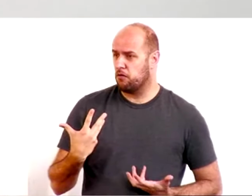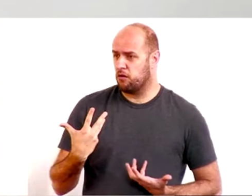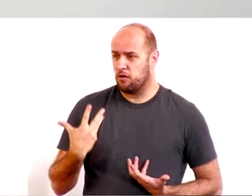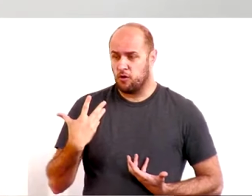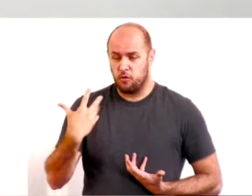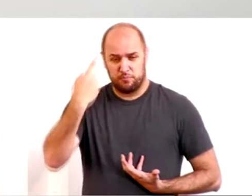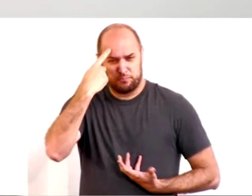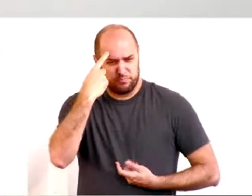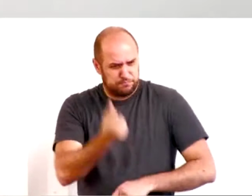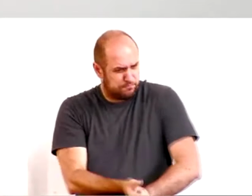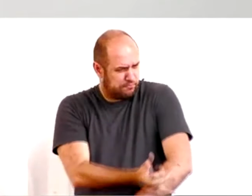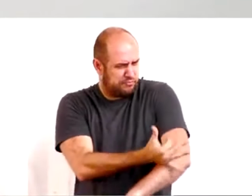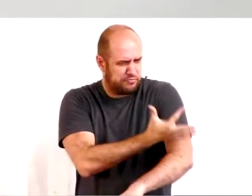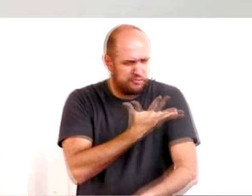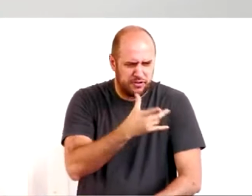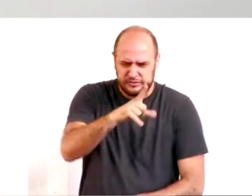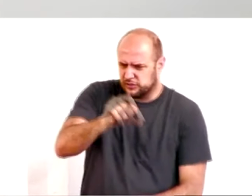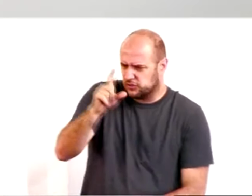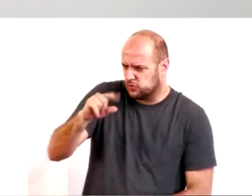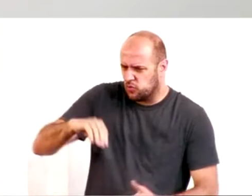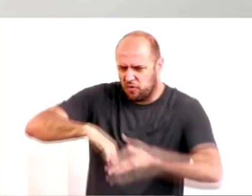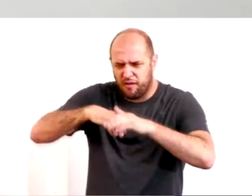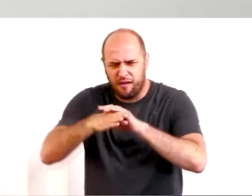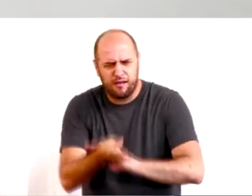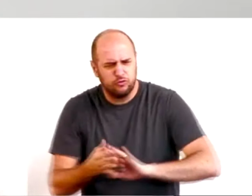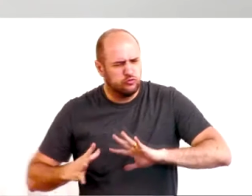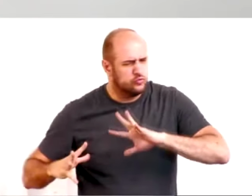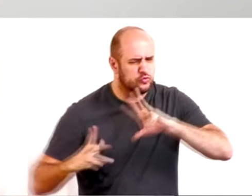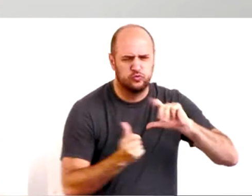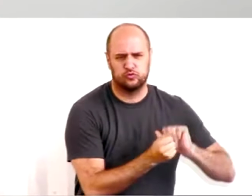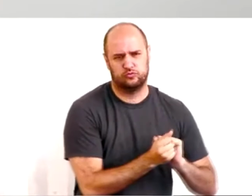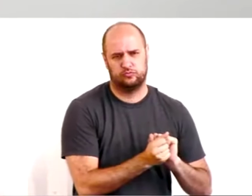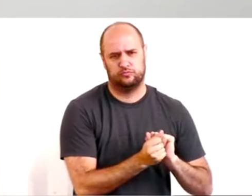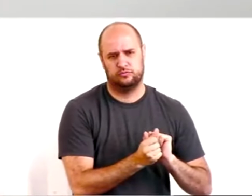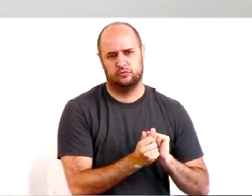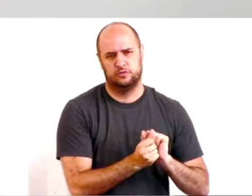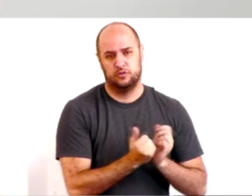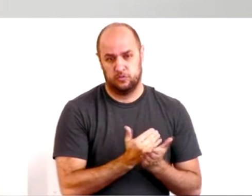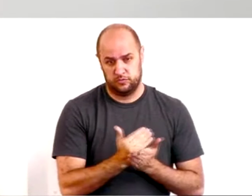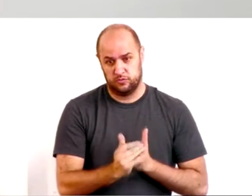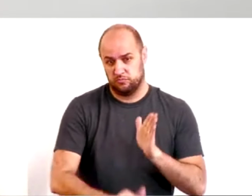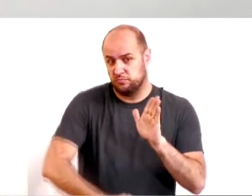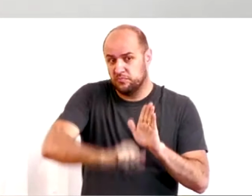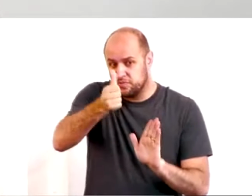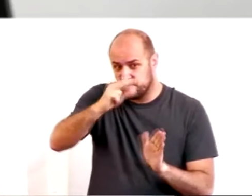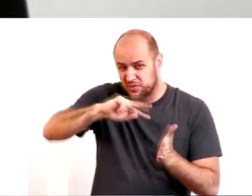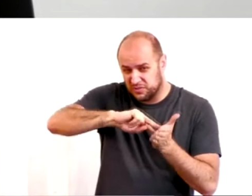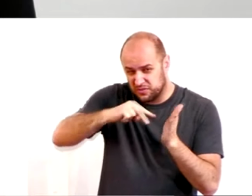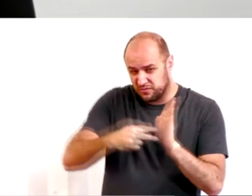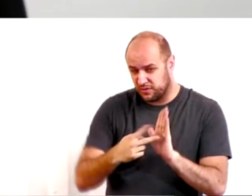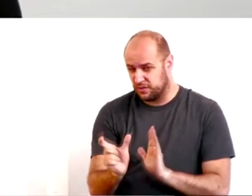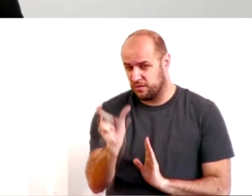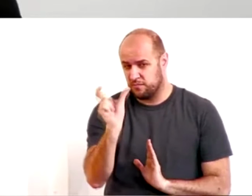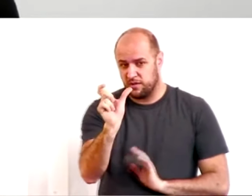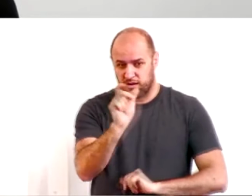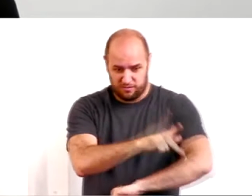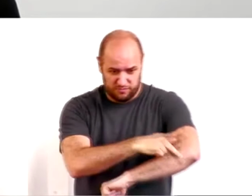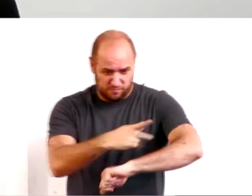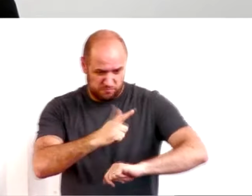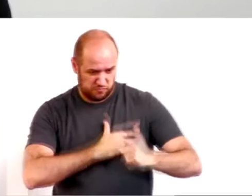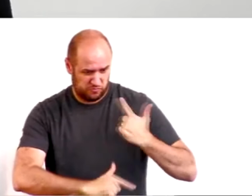nossas escolhas, os nossos hábitos. Eis aqui o primeiro sentido da palavra pureza, esta